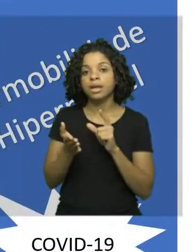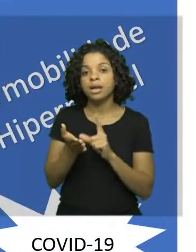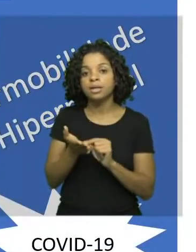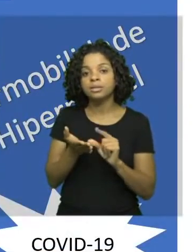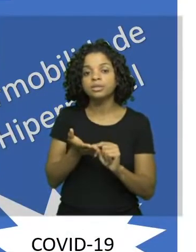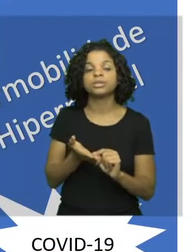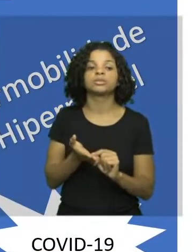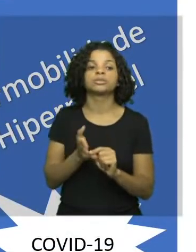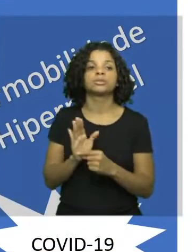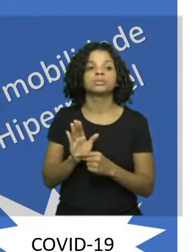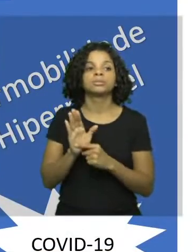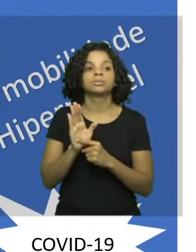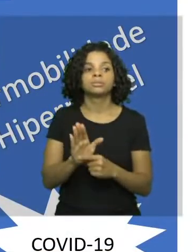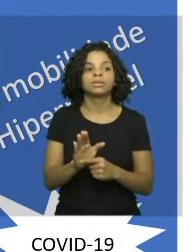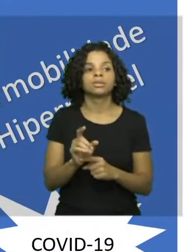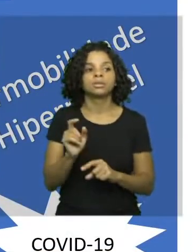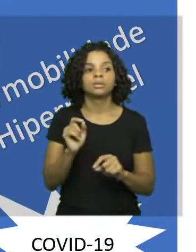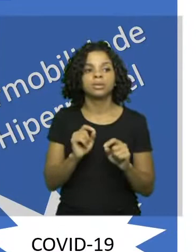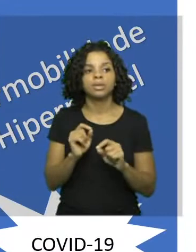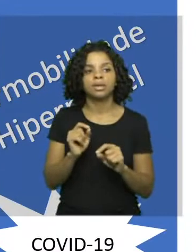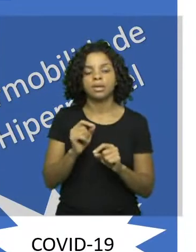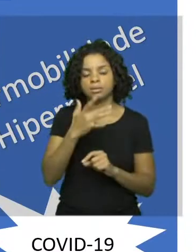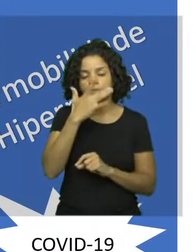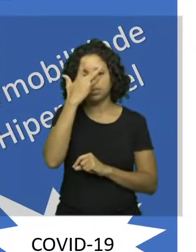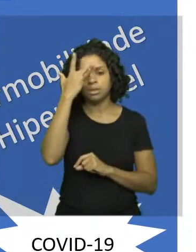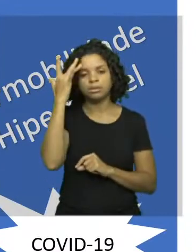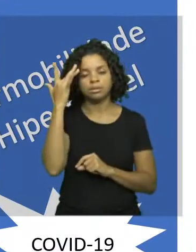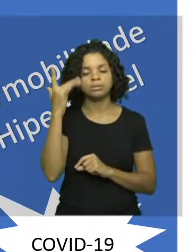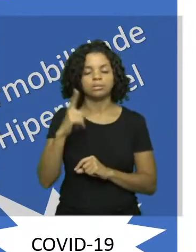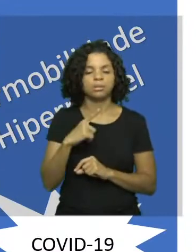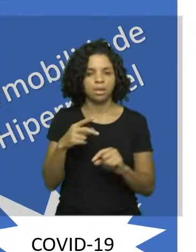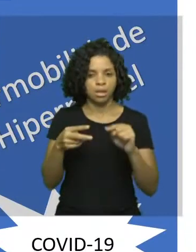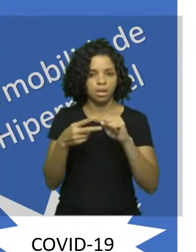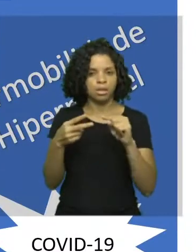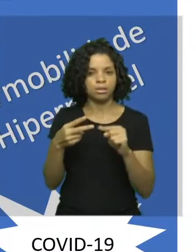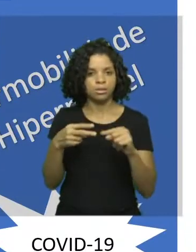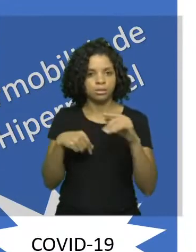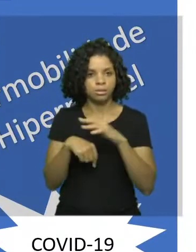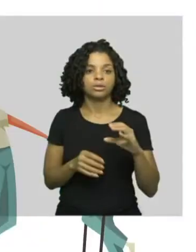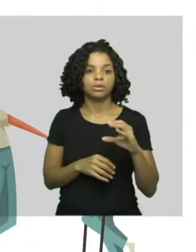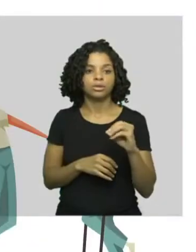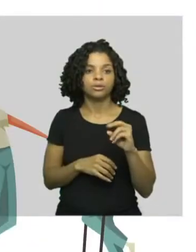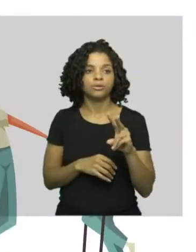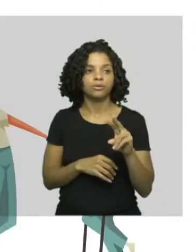com hipermobilidade e também com síndrome de Ehlers-Danlos e a manifestação do Covid longo.